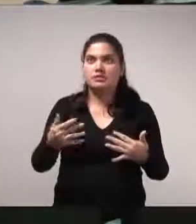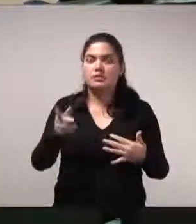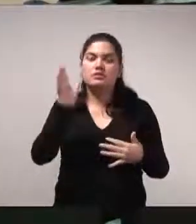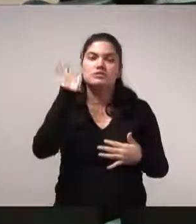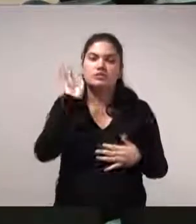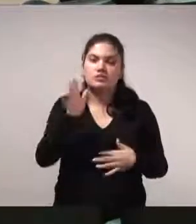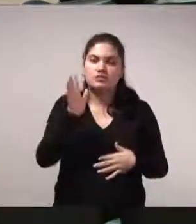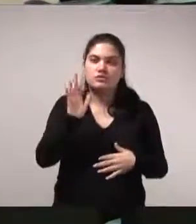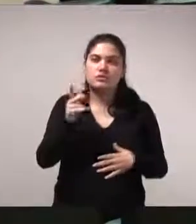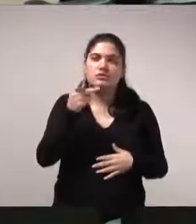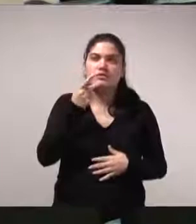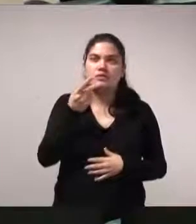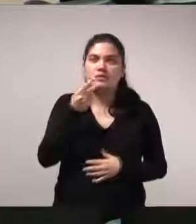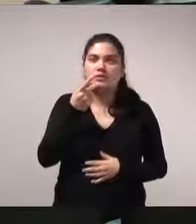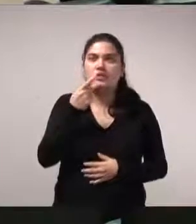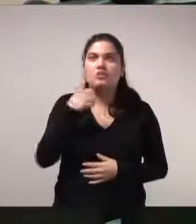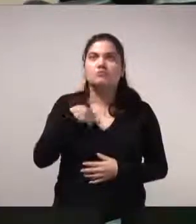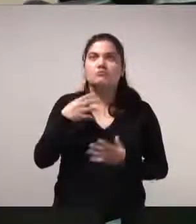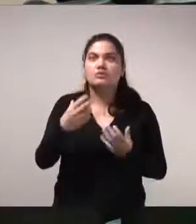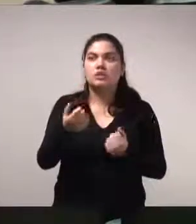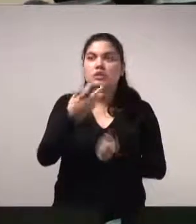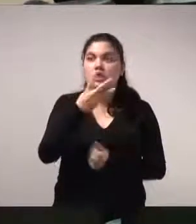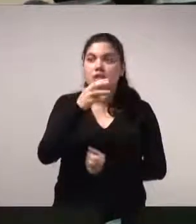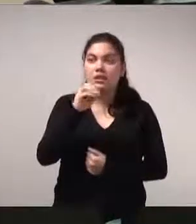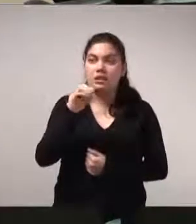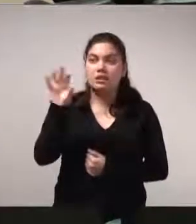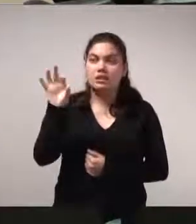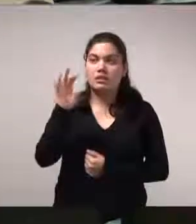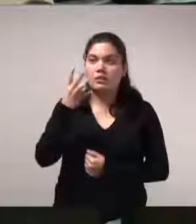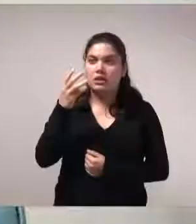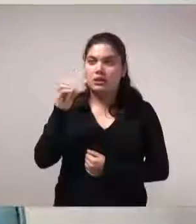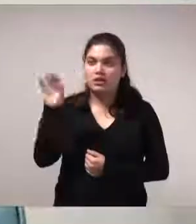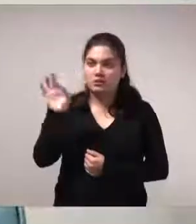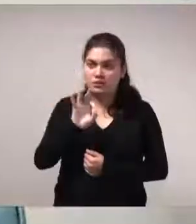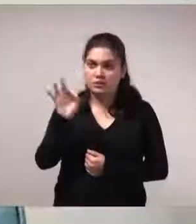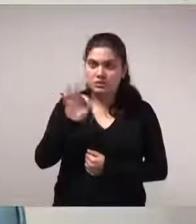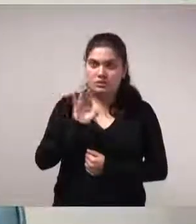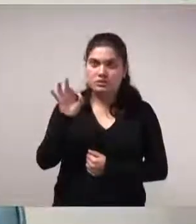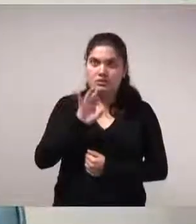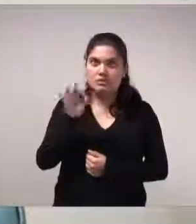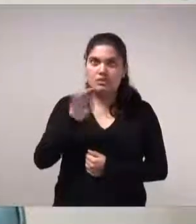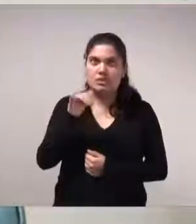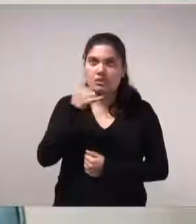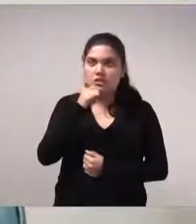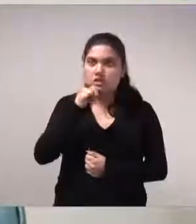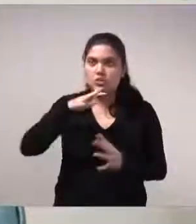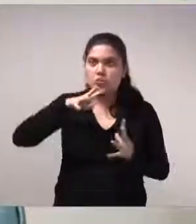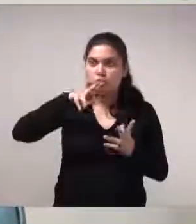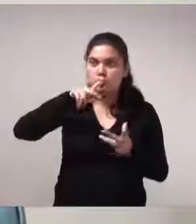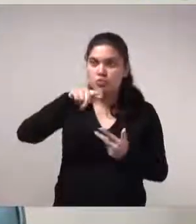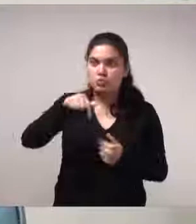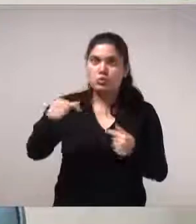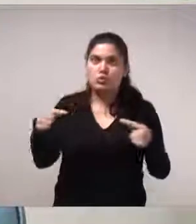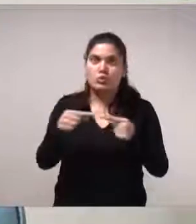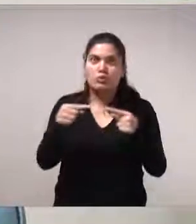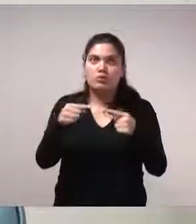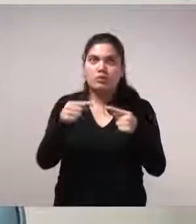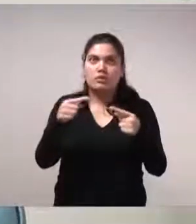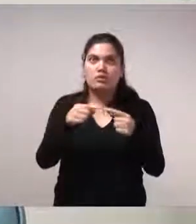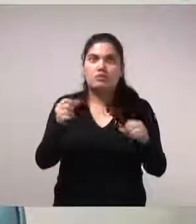apresentada aqui, acho que de 30% a 40% do consumo de energia no mundo está relacionado ao ambiente